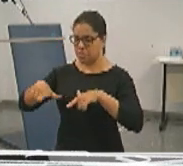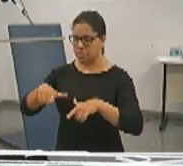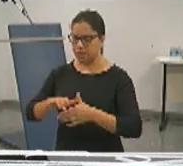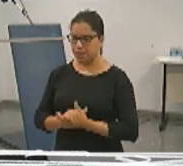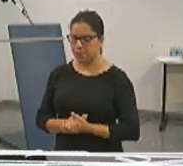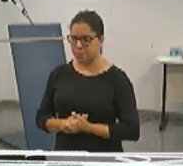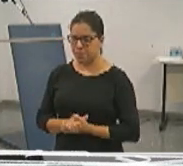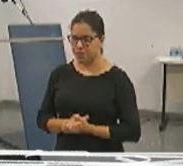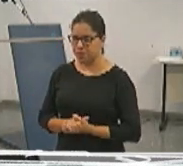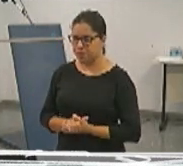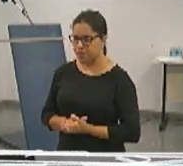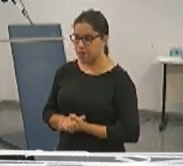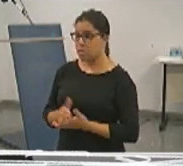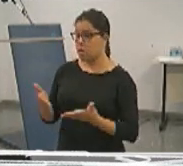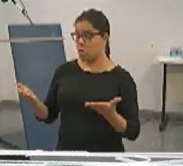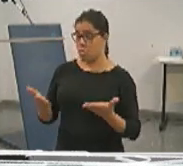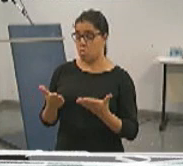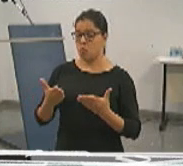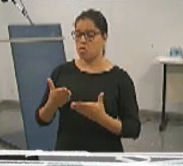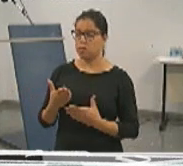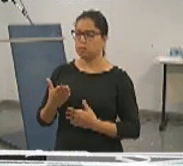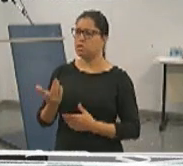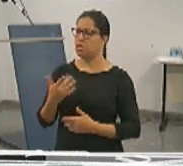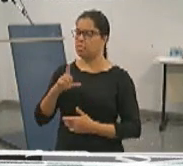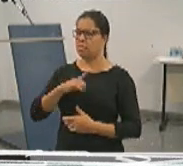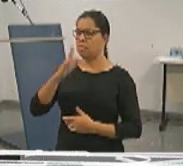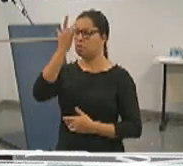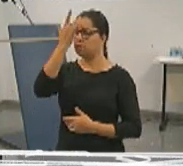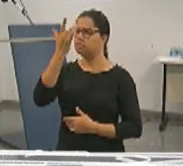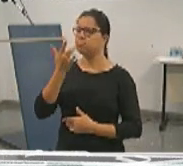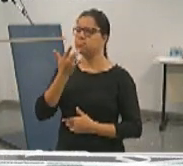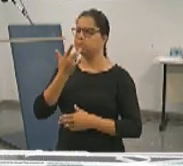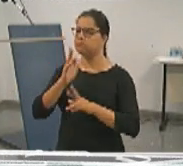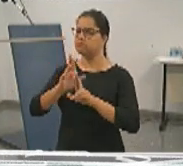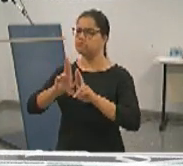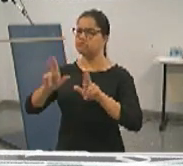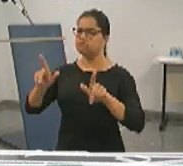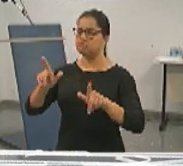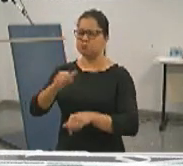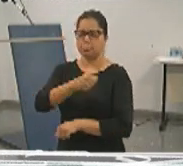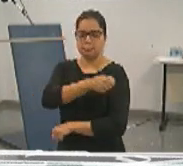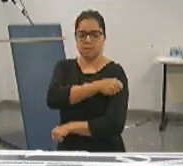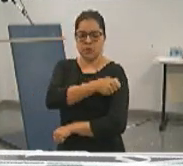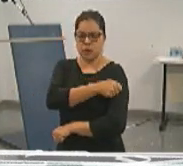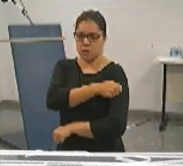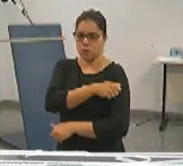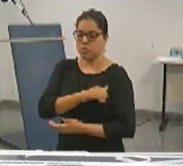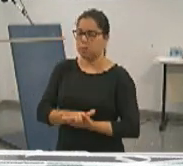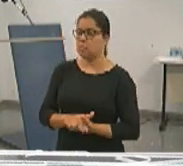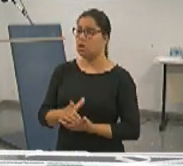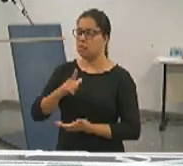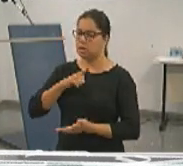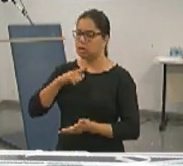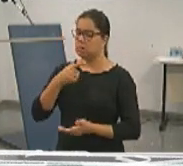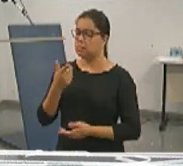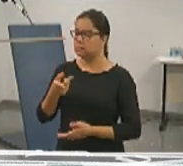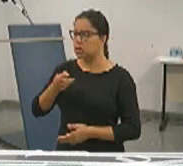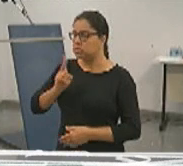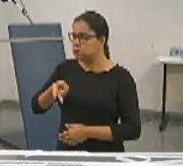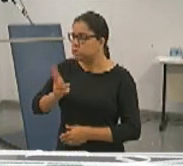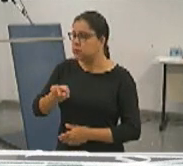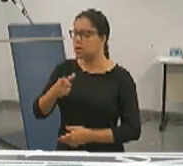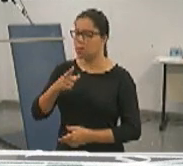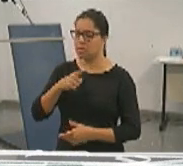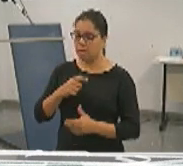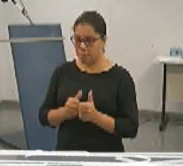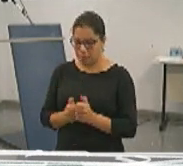Hoje nós temos um outro perfil de estudantes, né? Estudantes que estão constantemente com o celular, com o